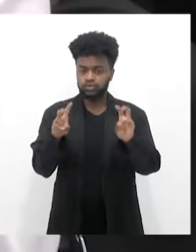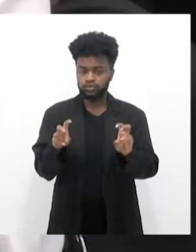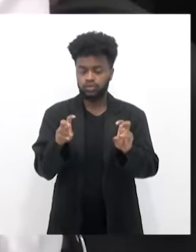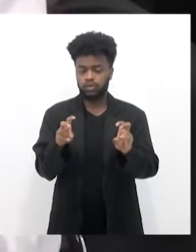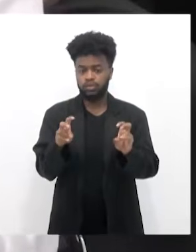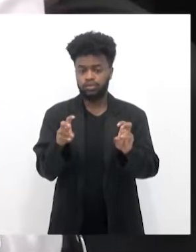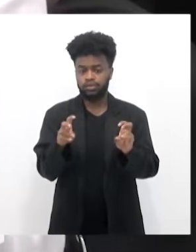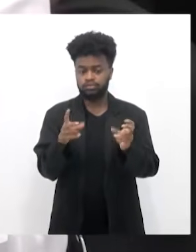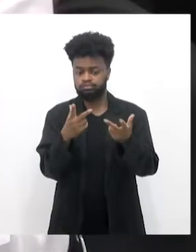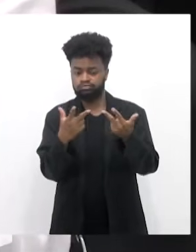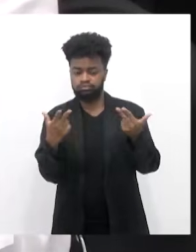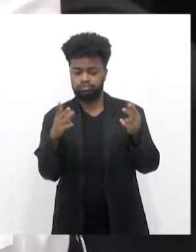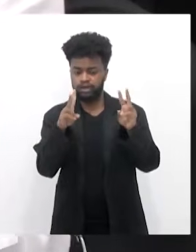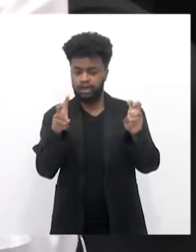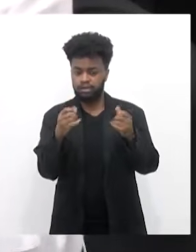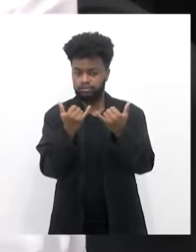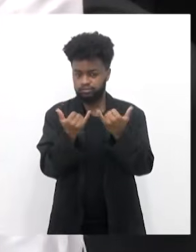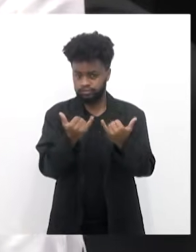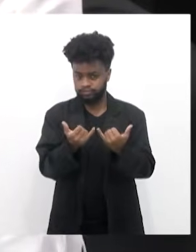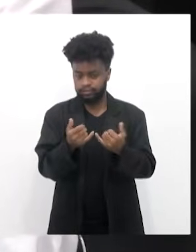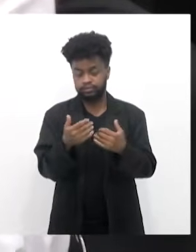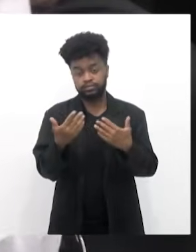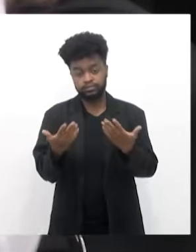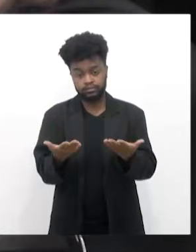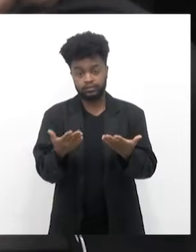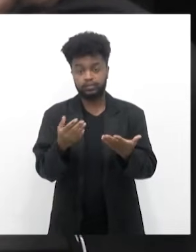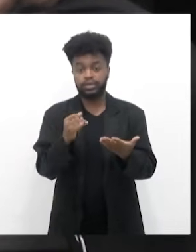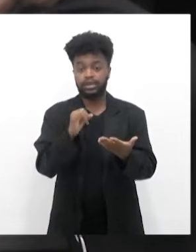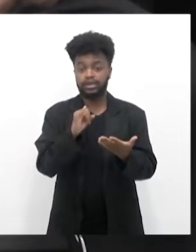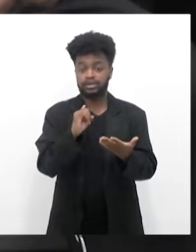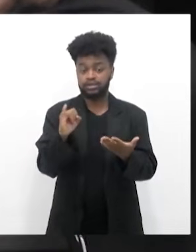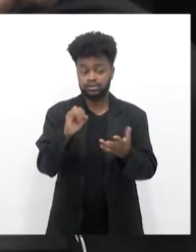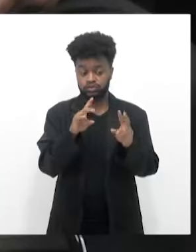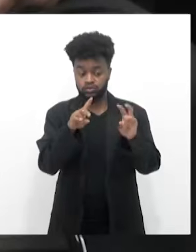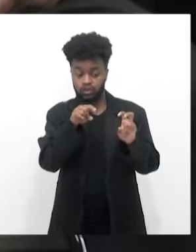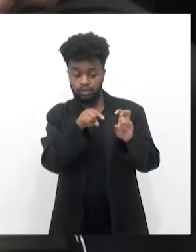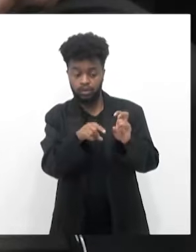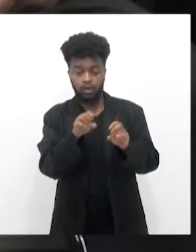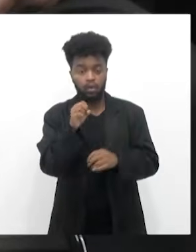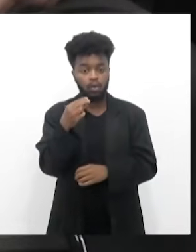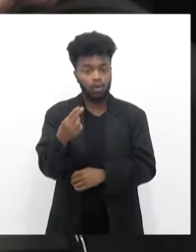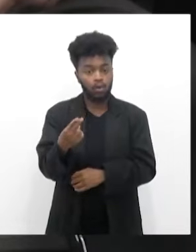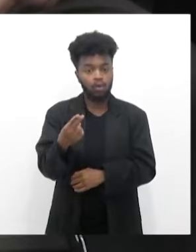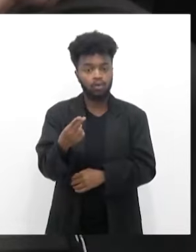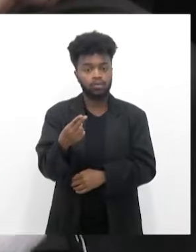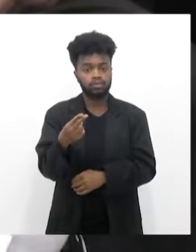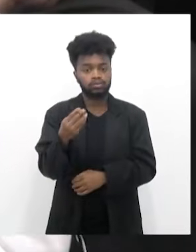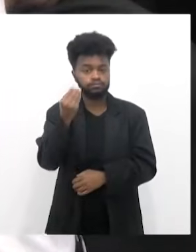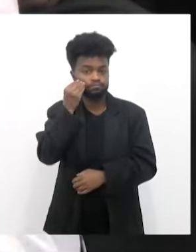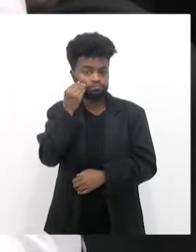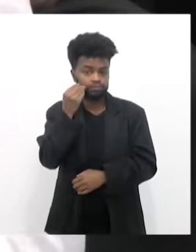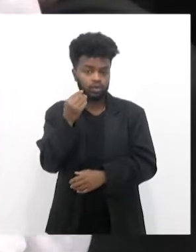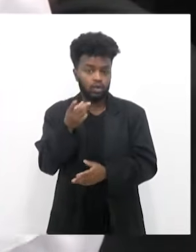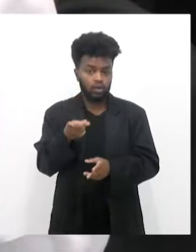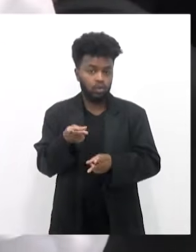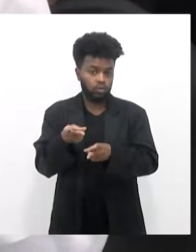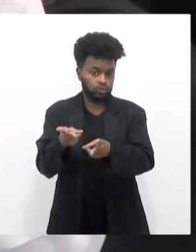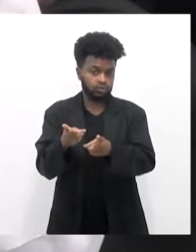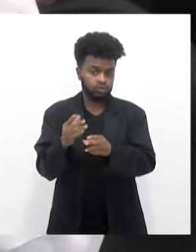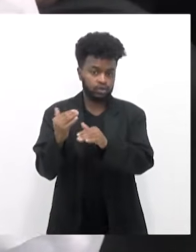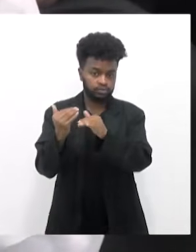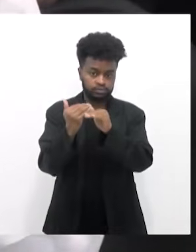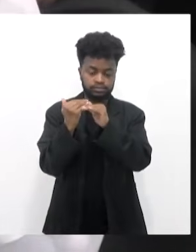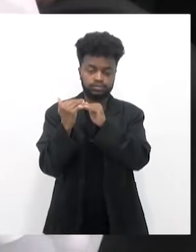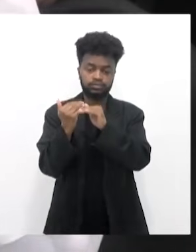casos similares. Seja em relação a isso, seja em garantir o princípio da